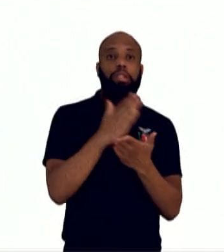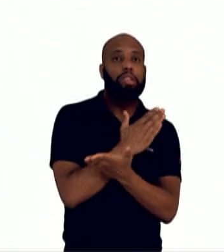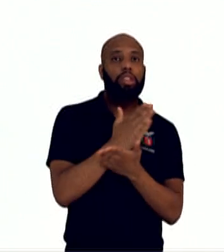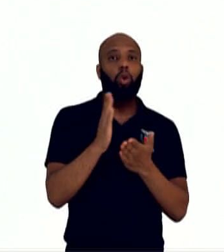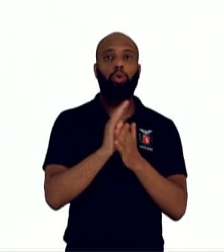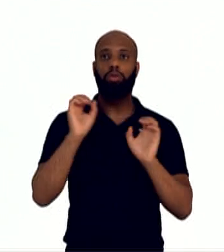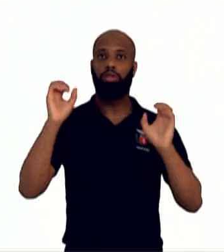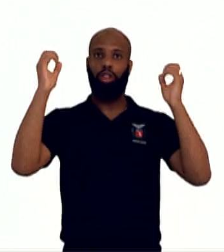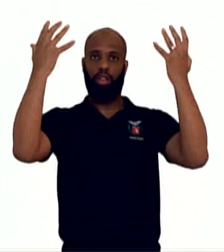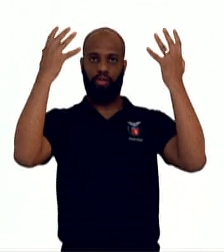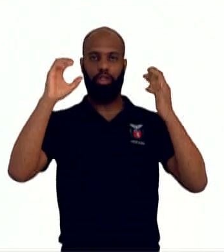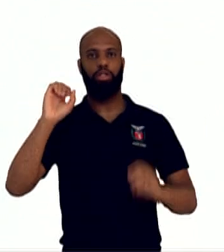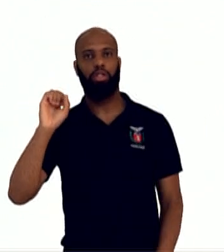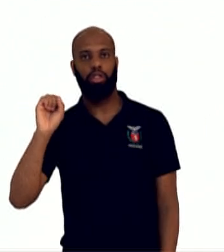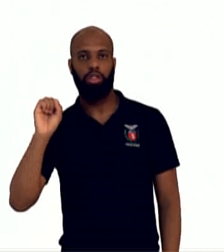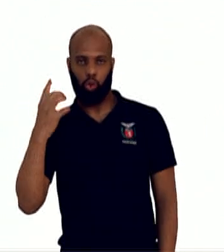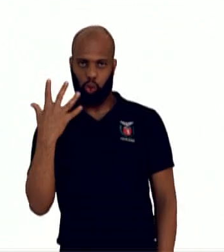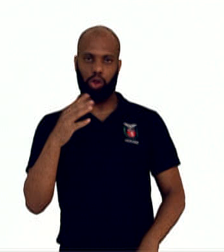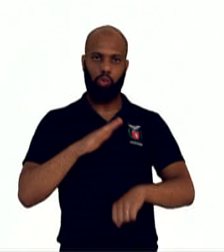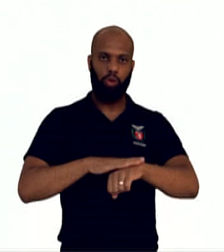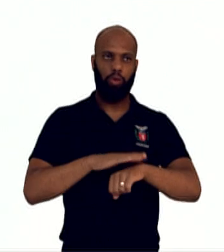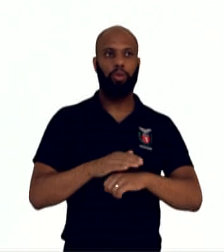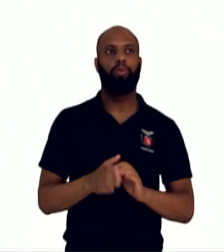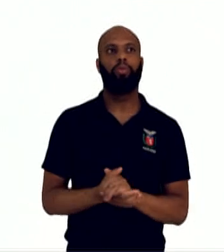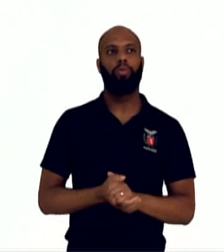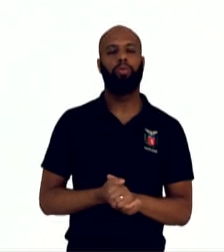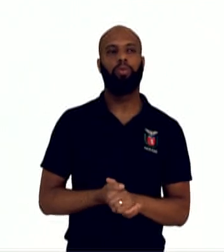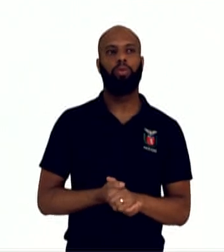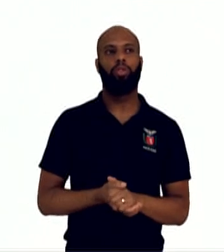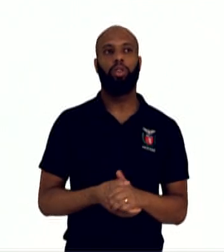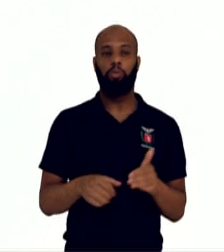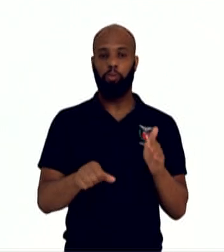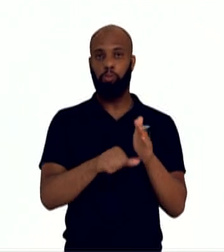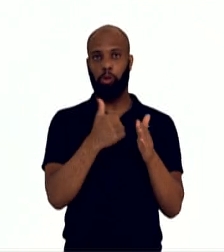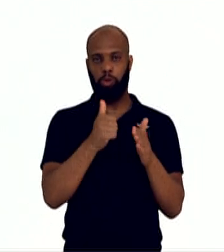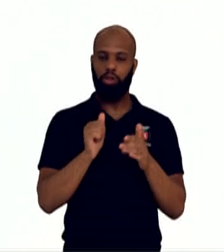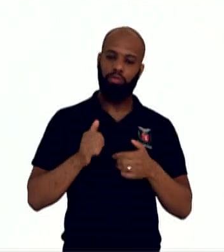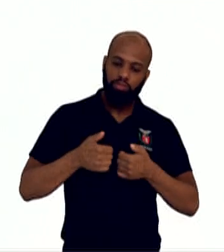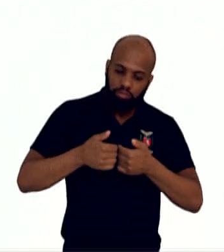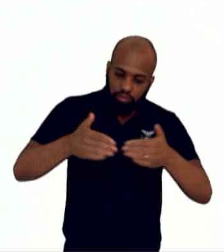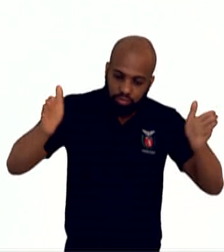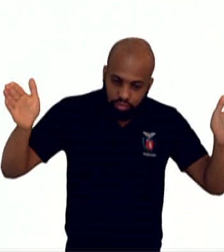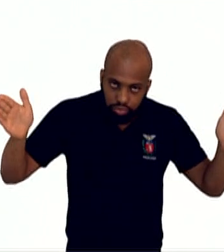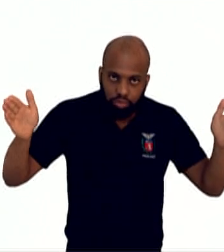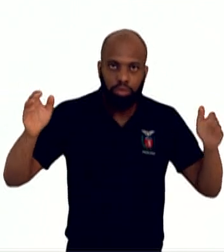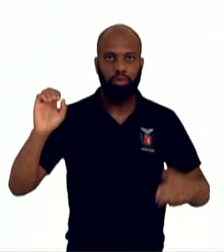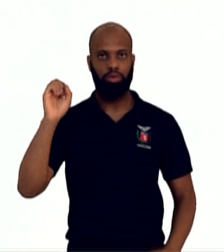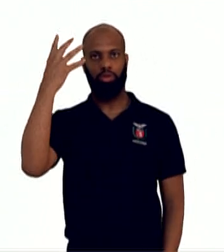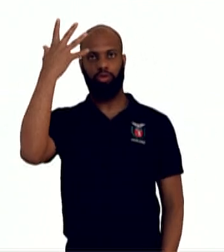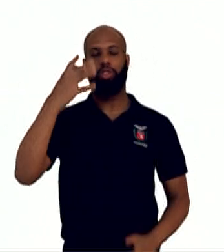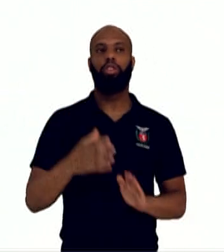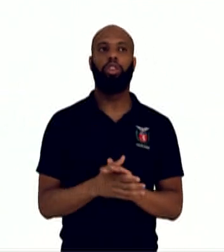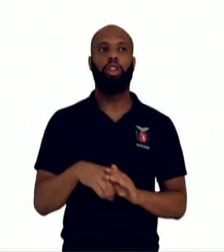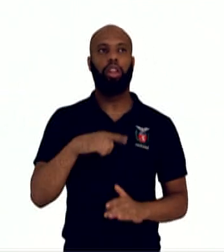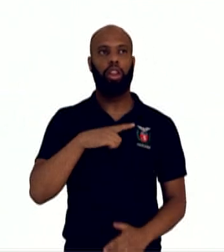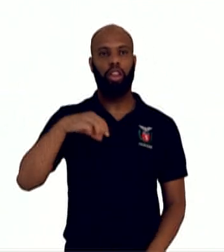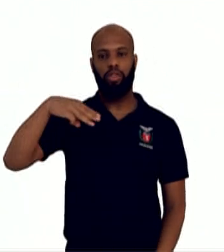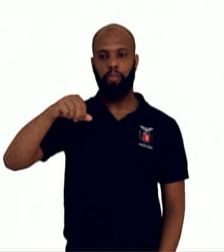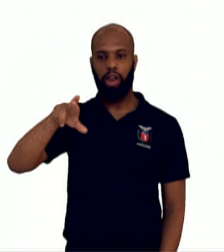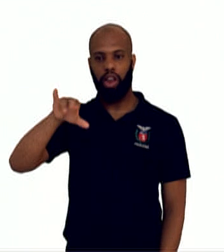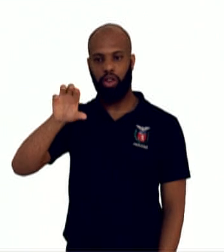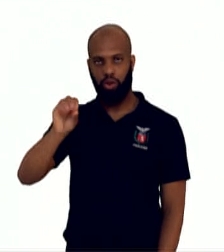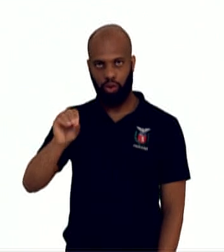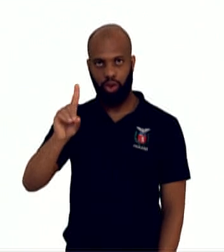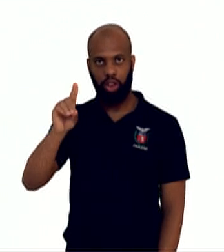alguns eventos que aconteceu nesses dias, tá? Então, primeiro dia, abertura do evento, né? E teve aí o Mário de Andrade com o